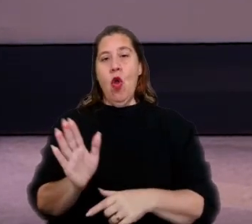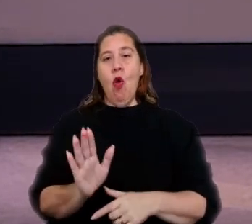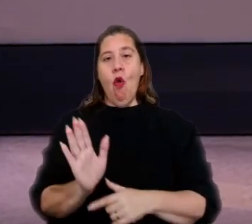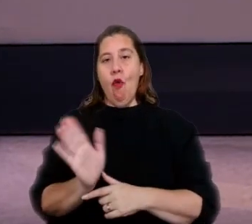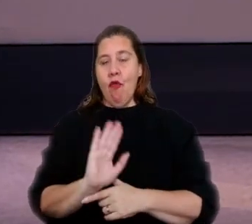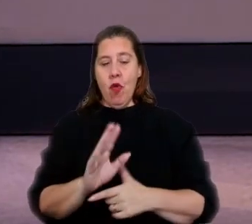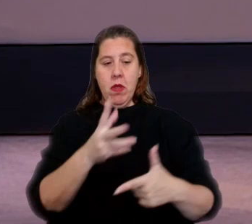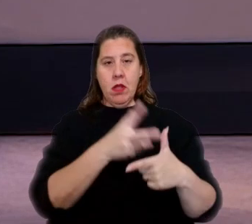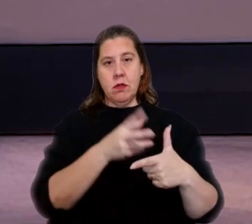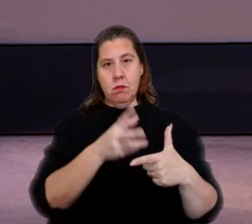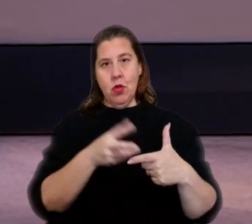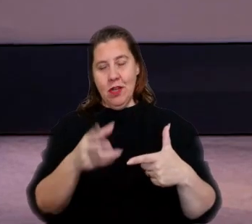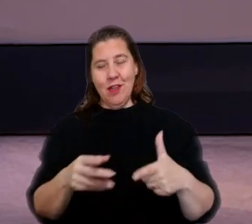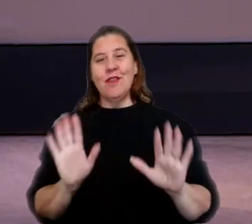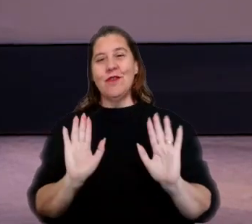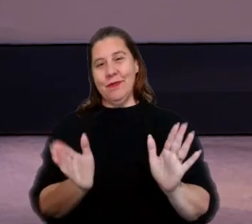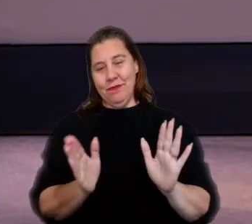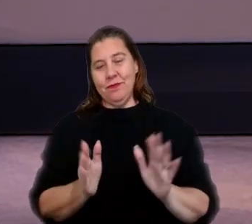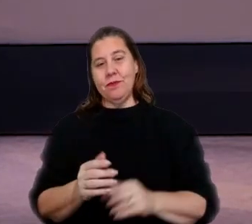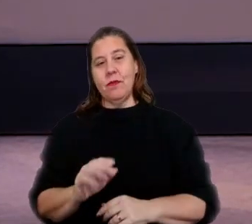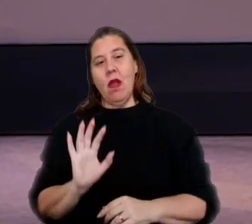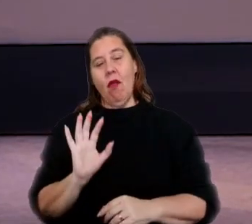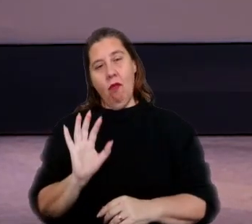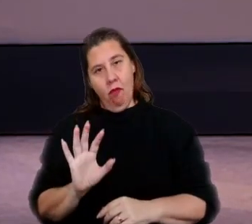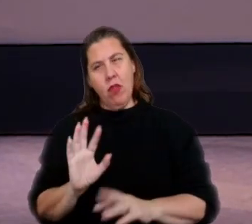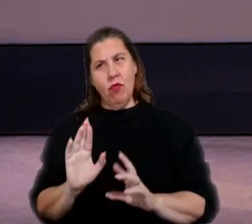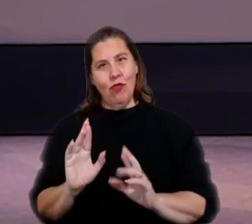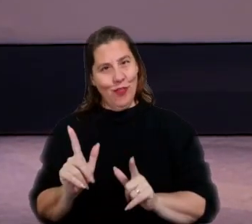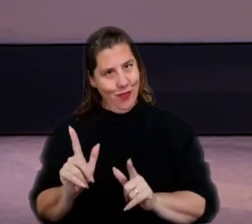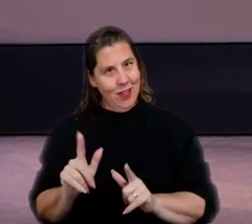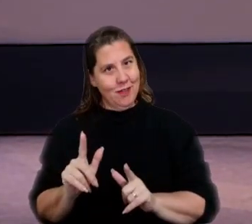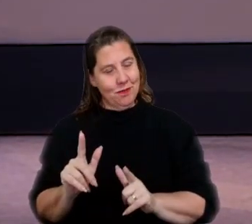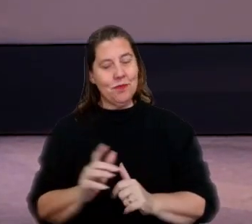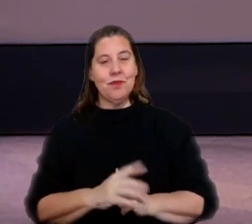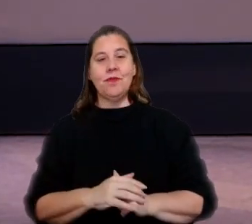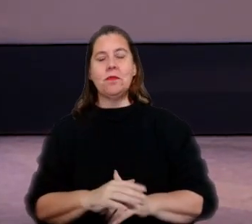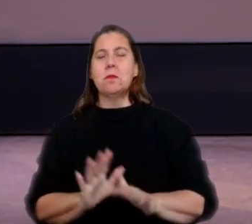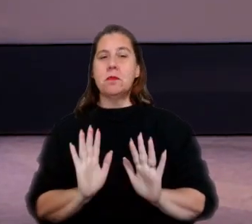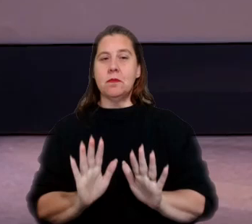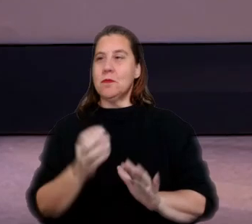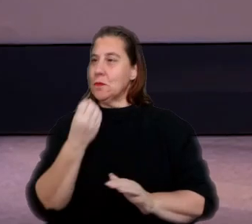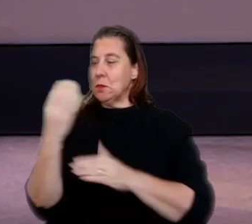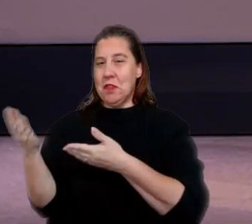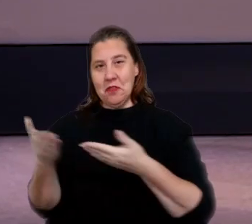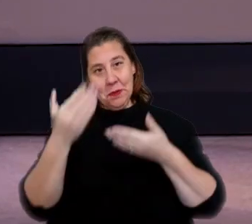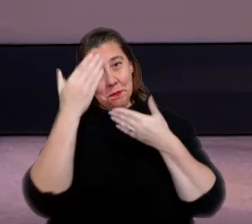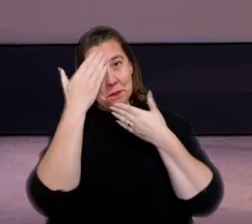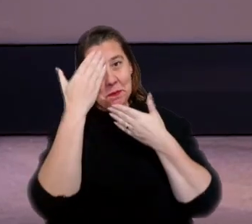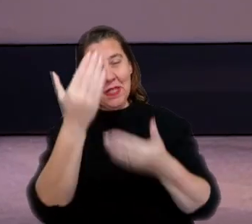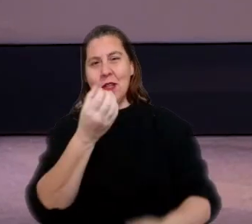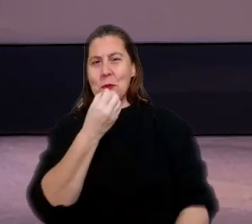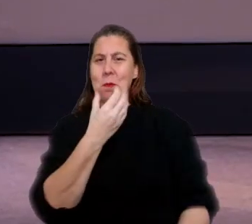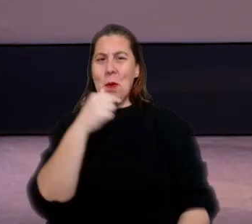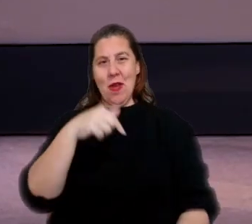estava disponível no streaming, esse daqui também está. Mas enfim, foi uma situação um pouco diferente. Mas... Seja